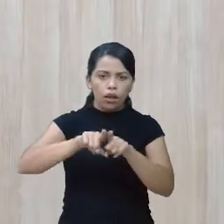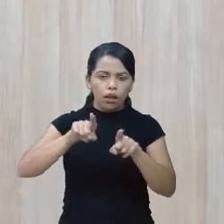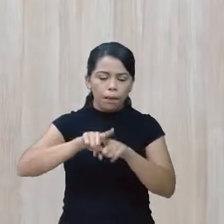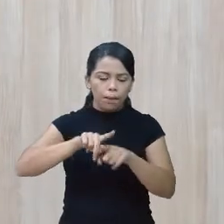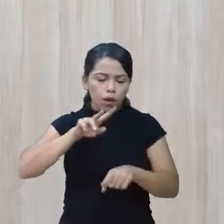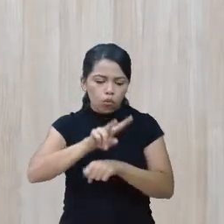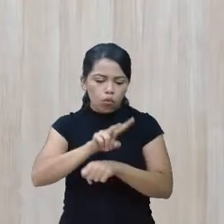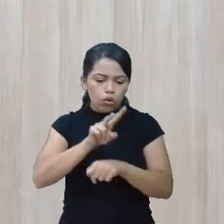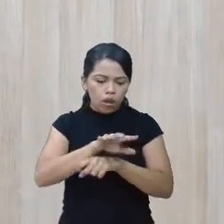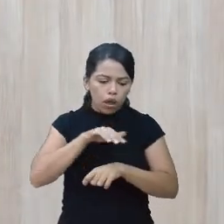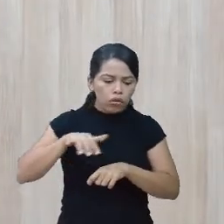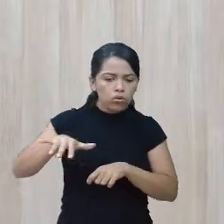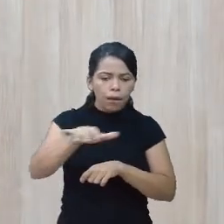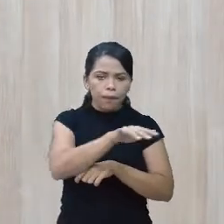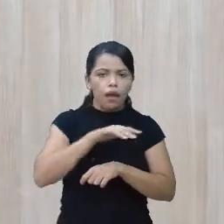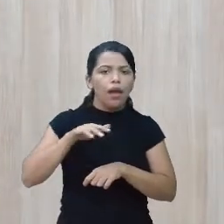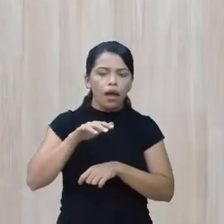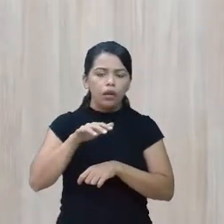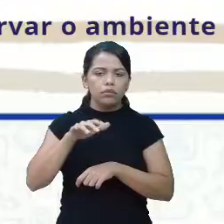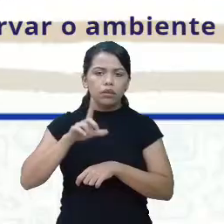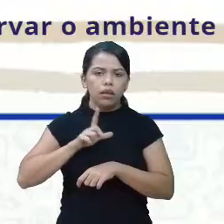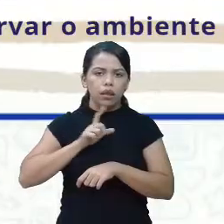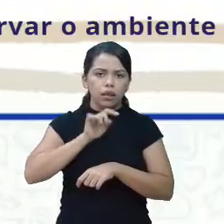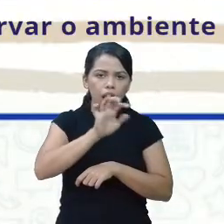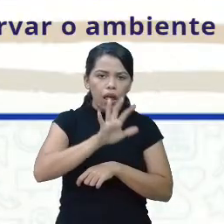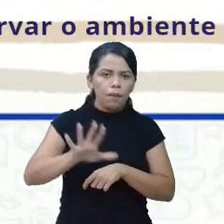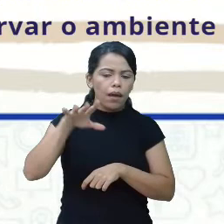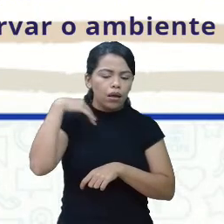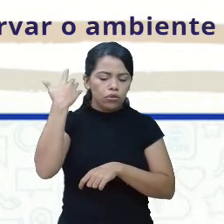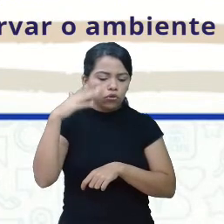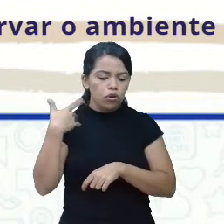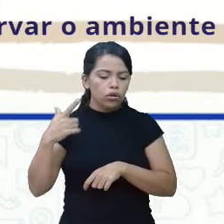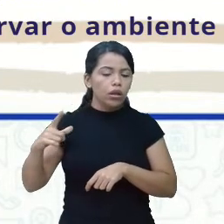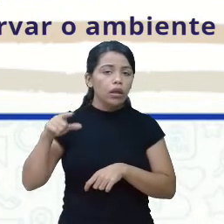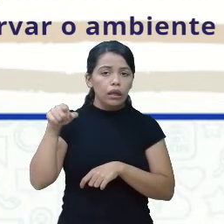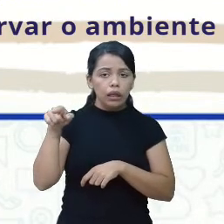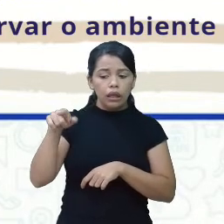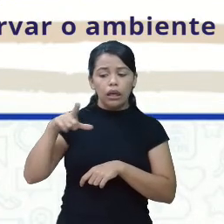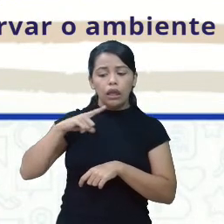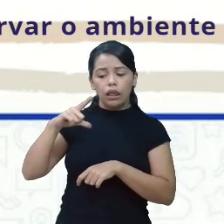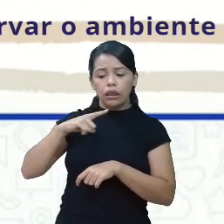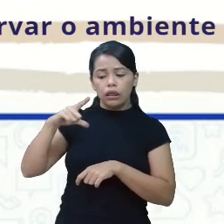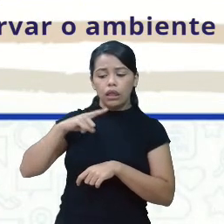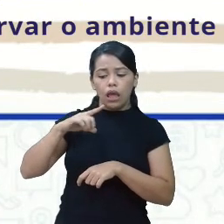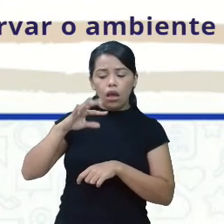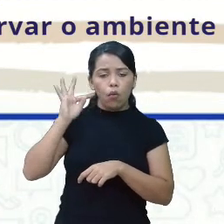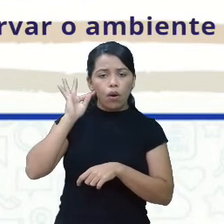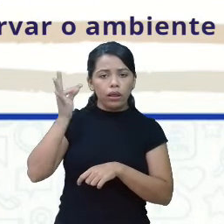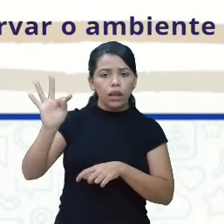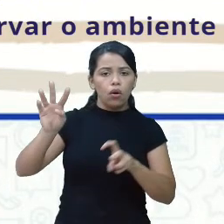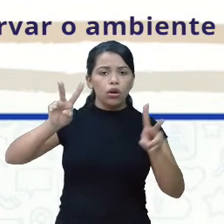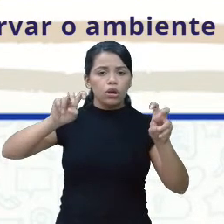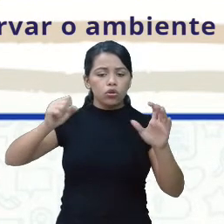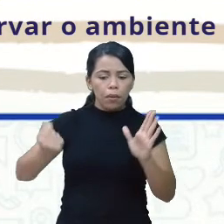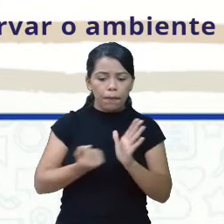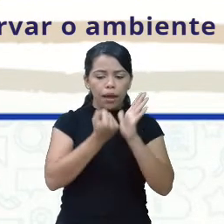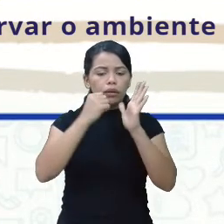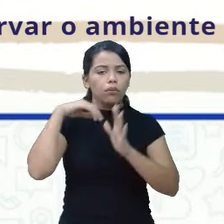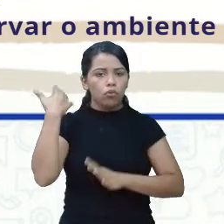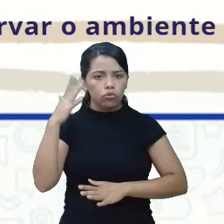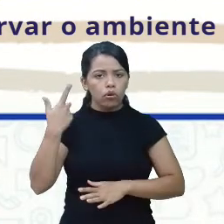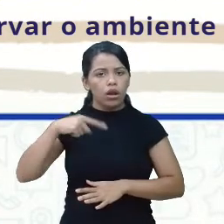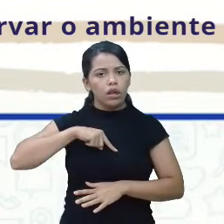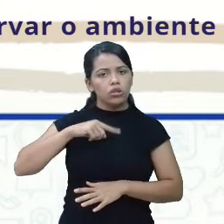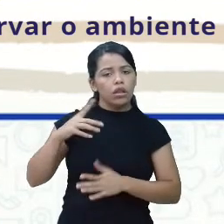preservar os ambientes sonoros. Né? Ele tinha uma teoria relacionada à questão do patrimônio sonoro. Né? A gente, às